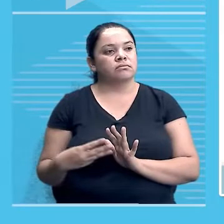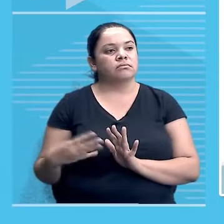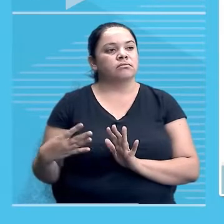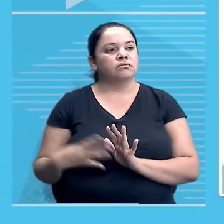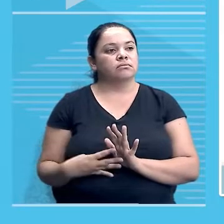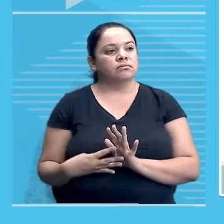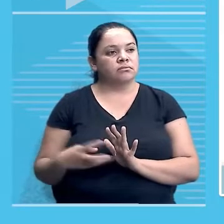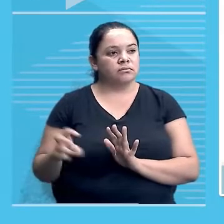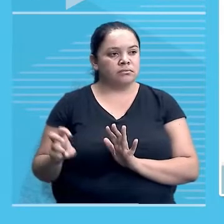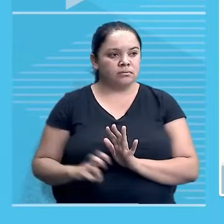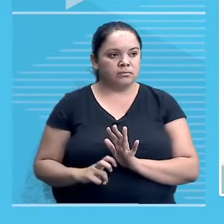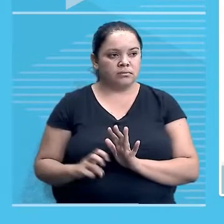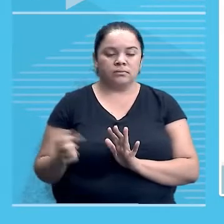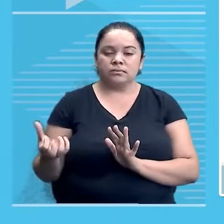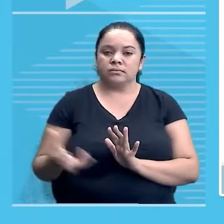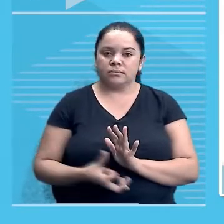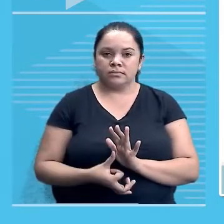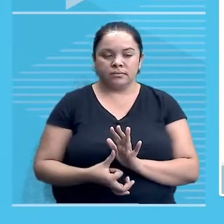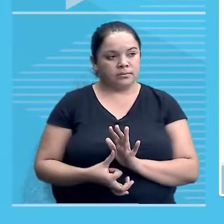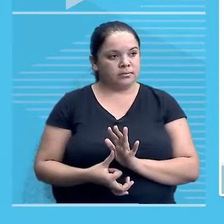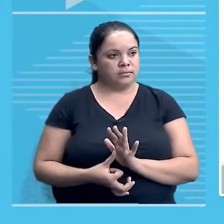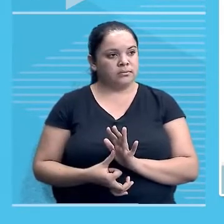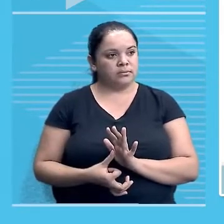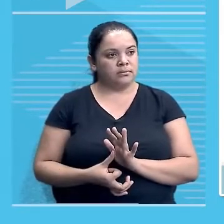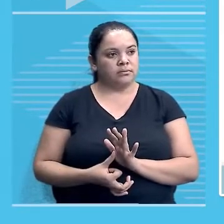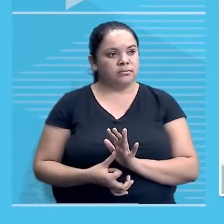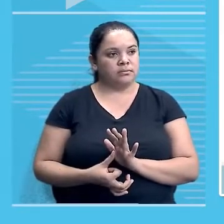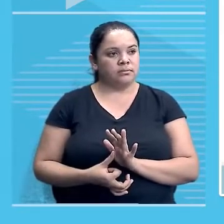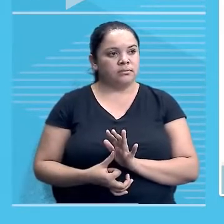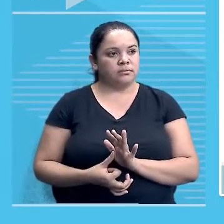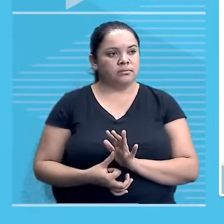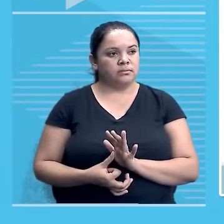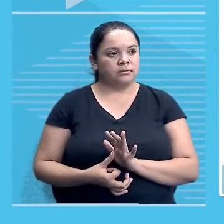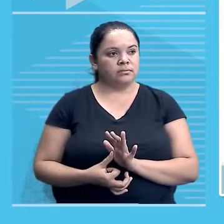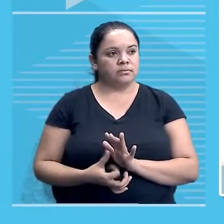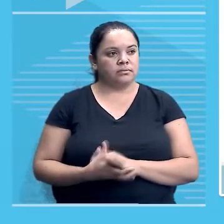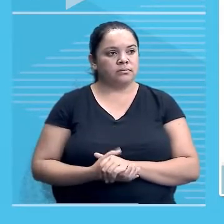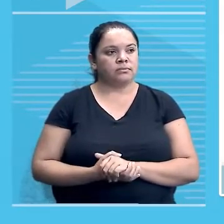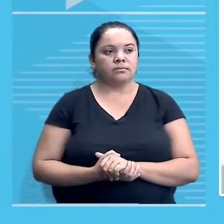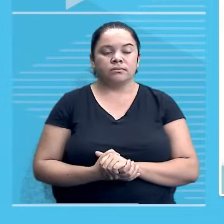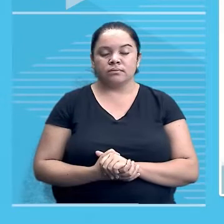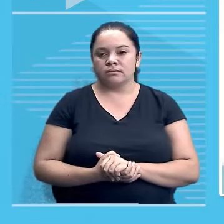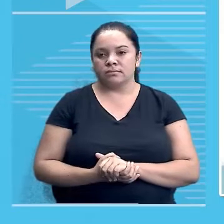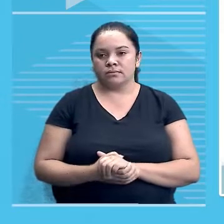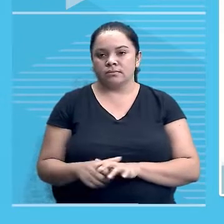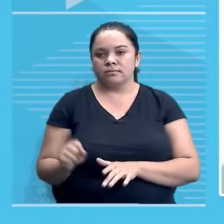a equação fundamental da calorimetria. Perfeito?